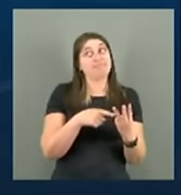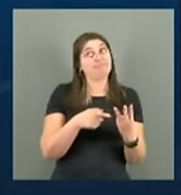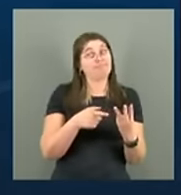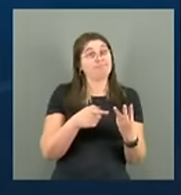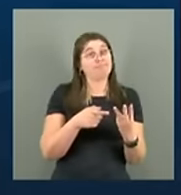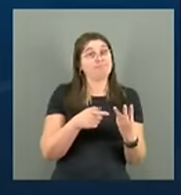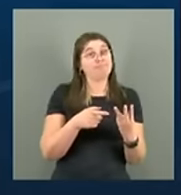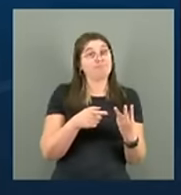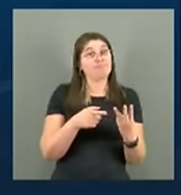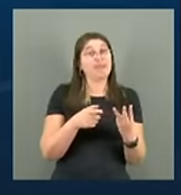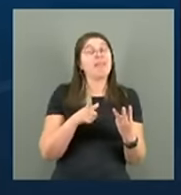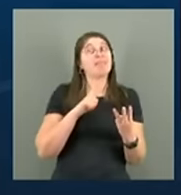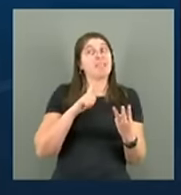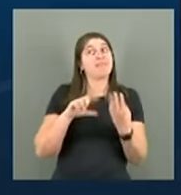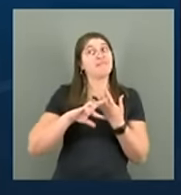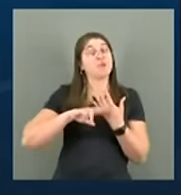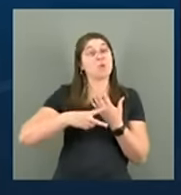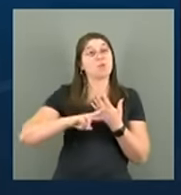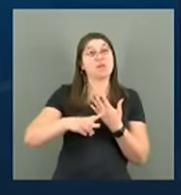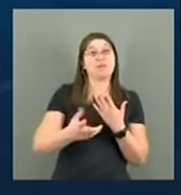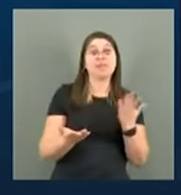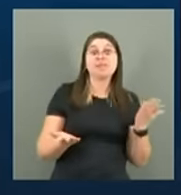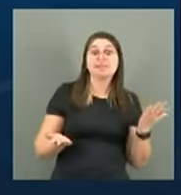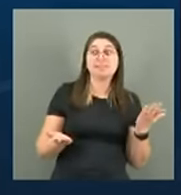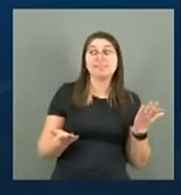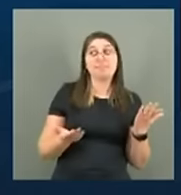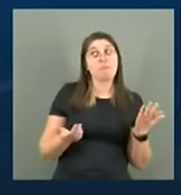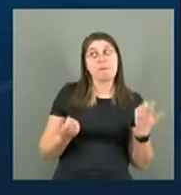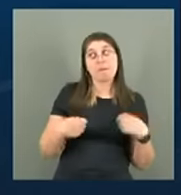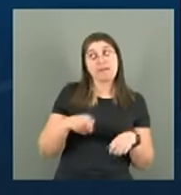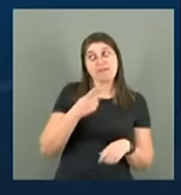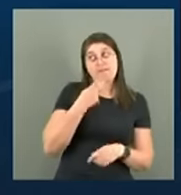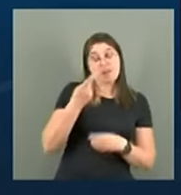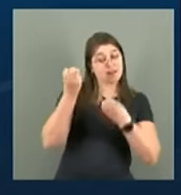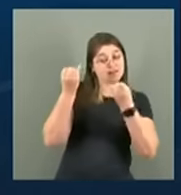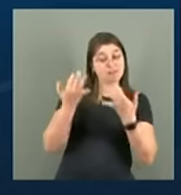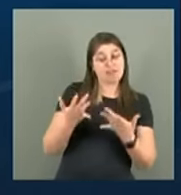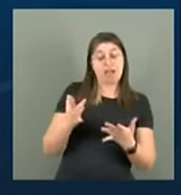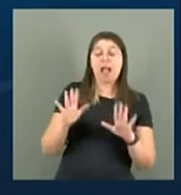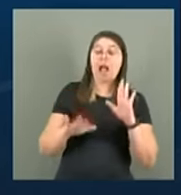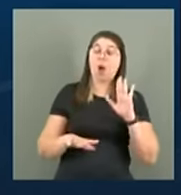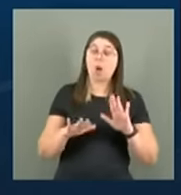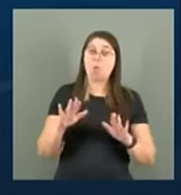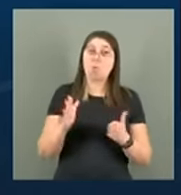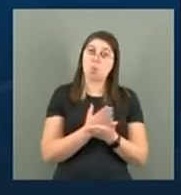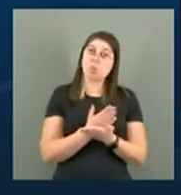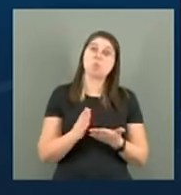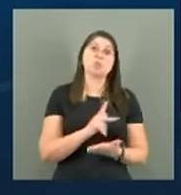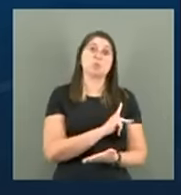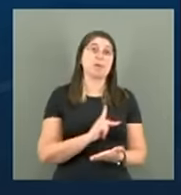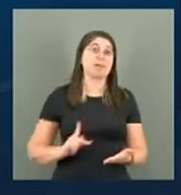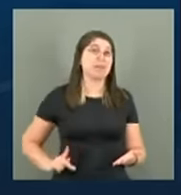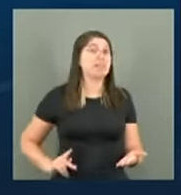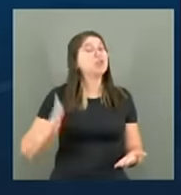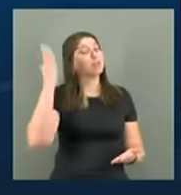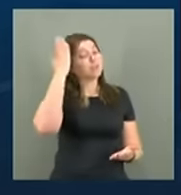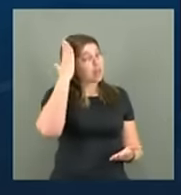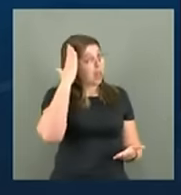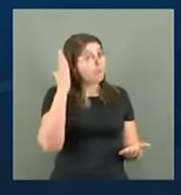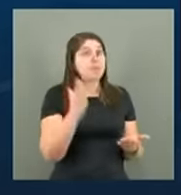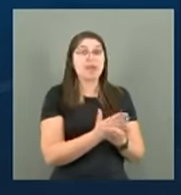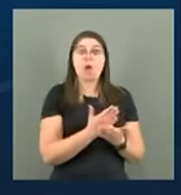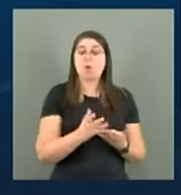teve algumas consequências. Então eu não preciso falar mais nada, né? Então tem presidente que realmente sabe